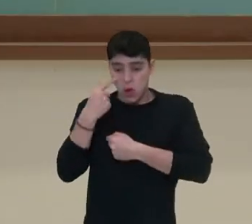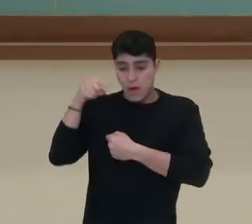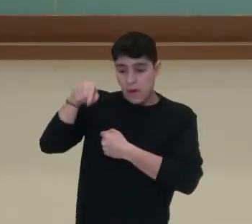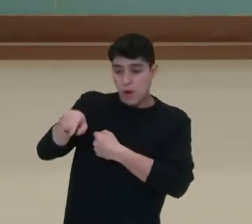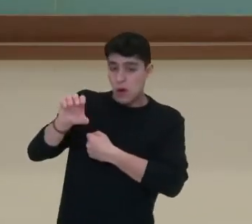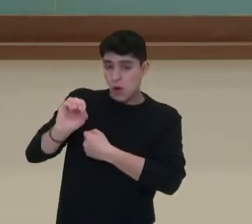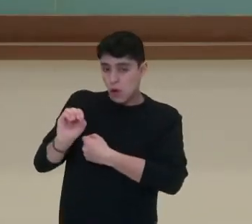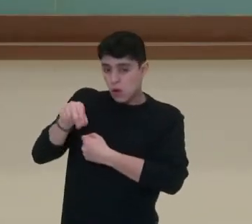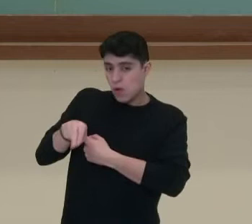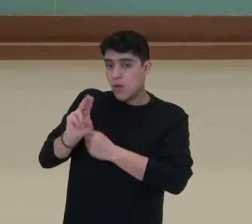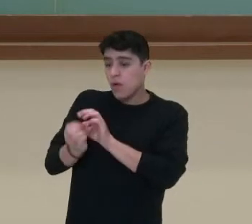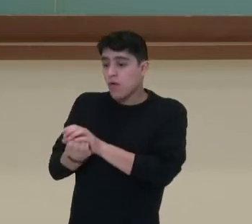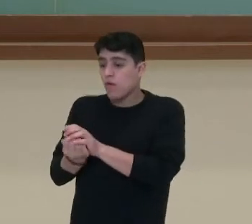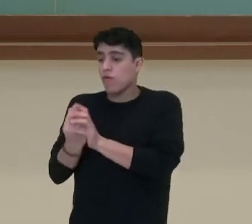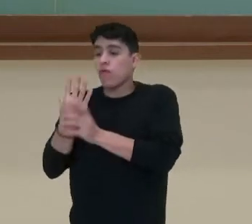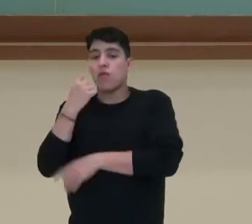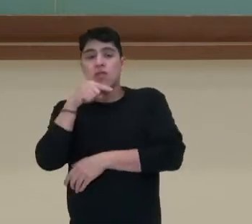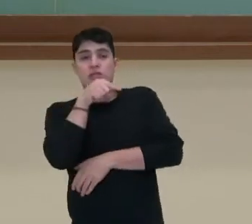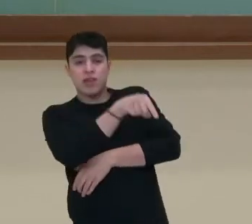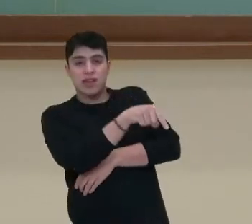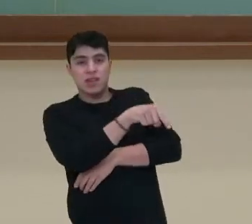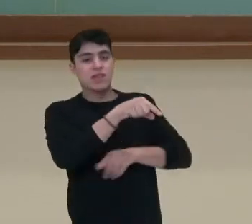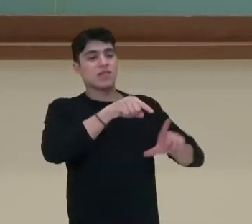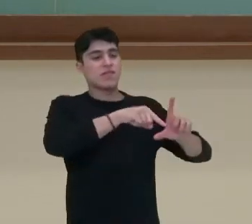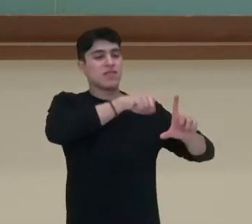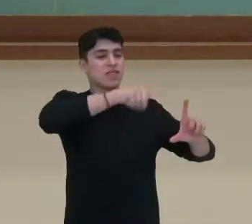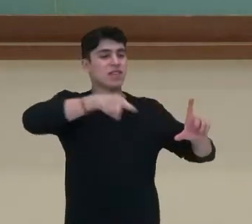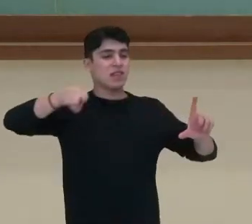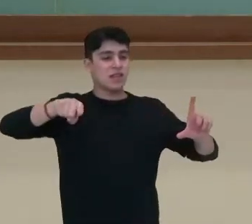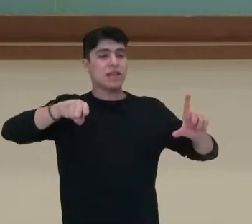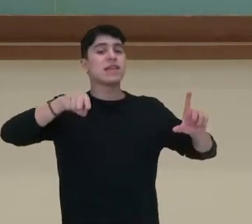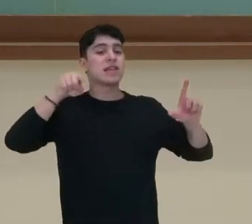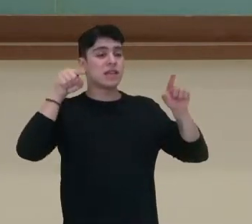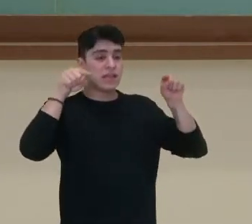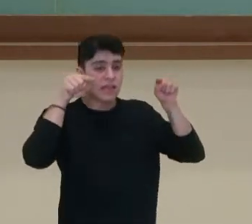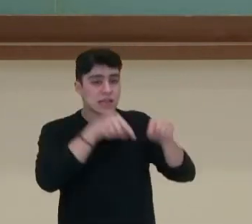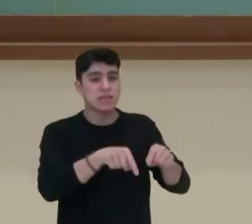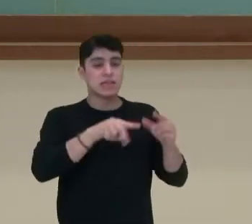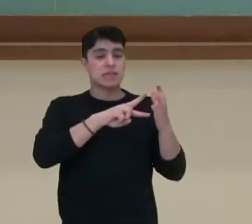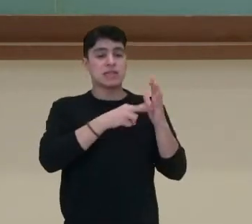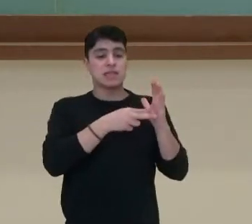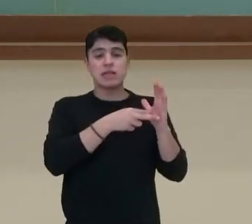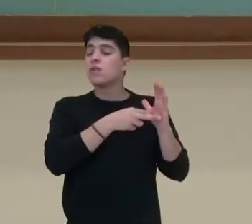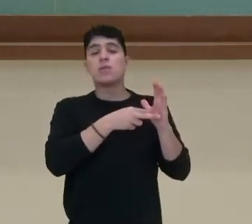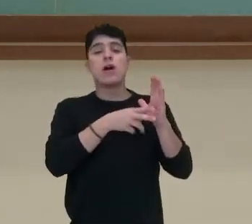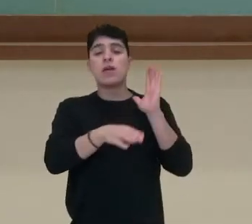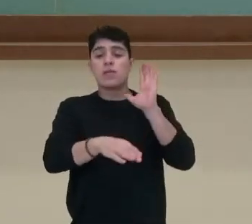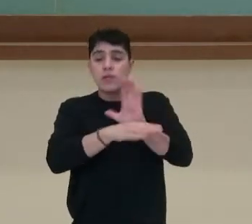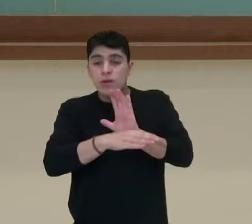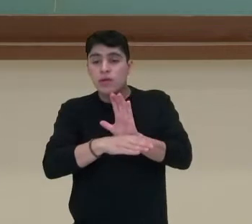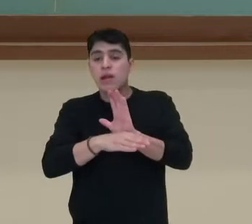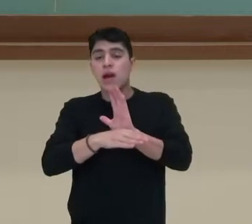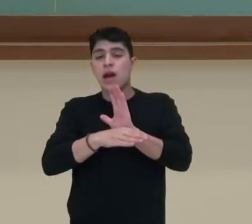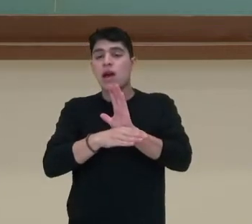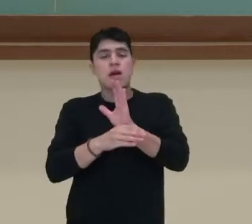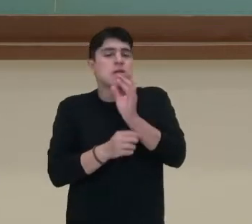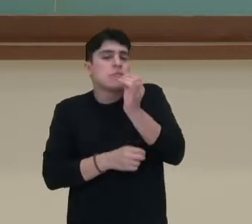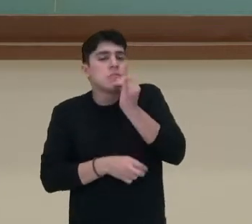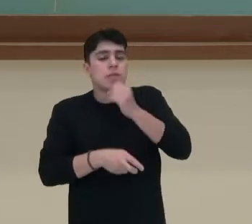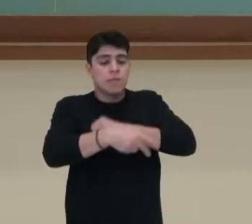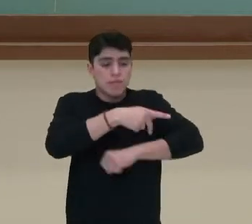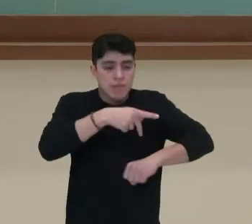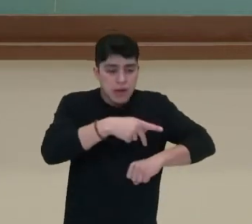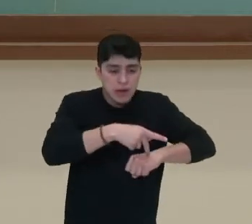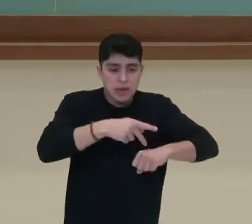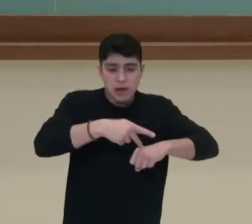índice formado então para que pudesse então fazer um ranking, né? Um índice ali para que os